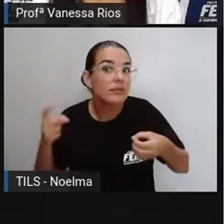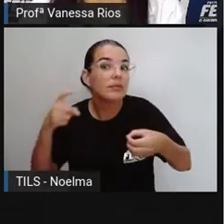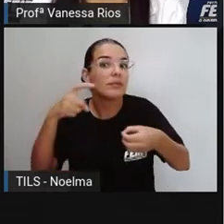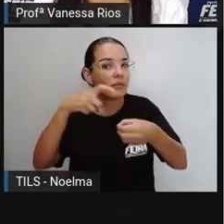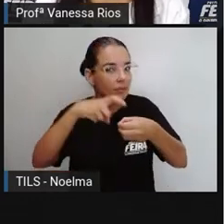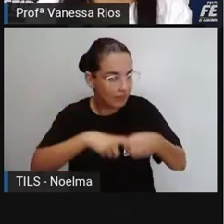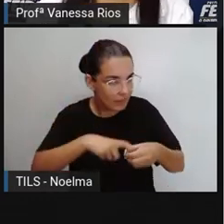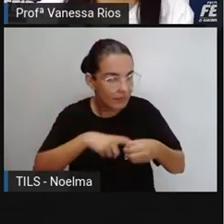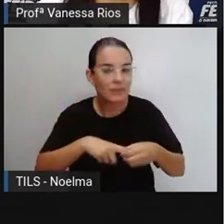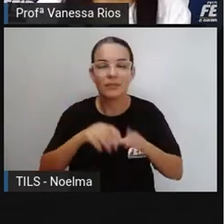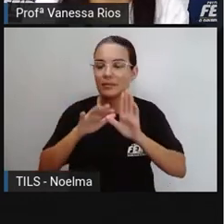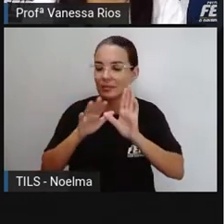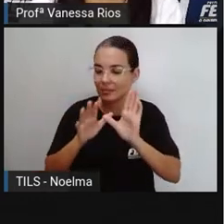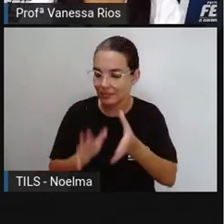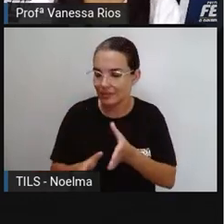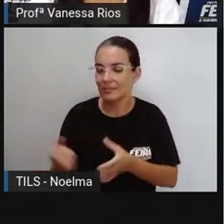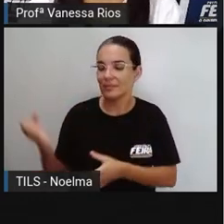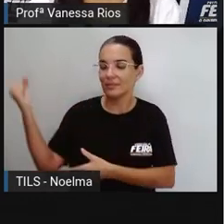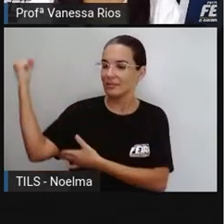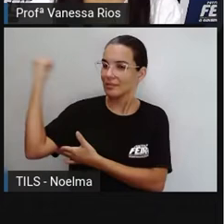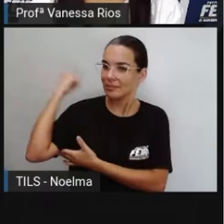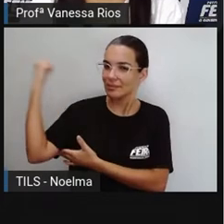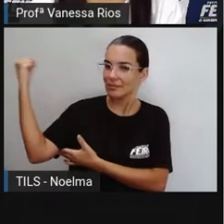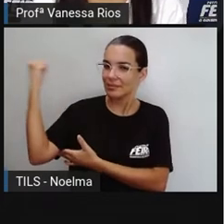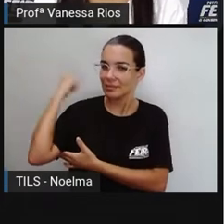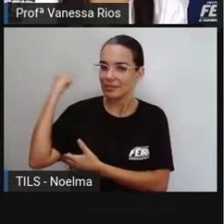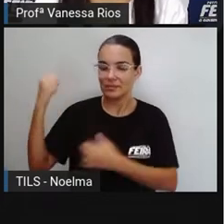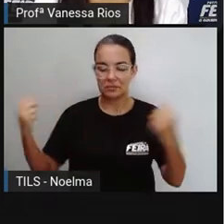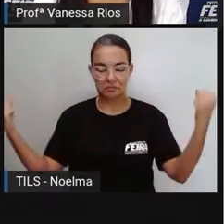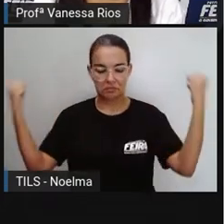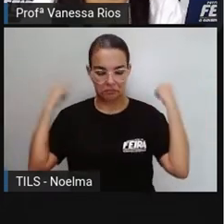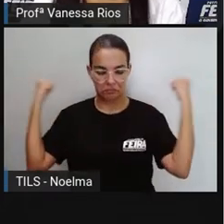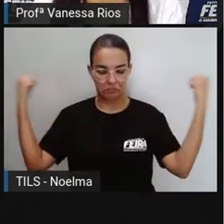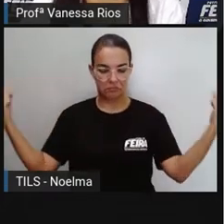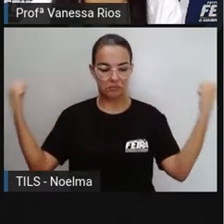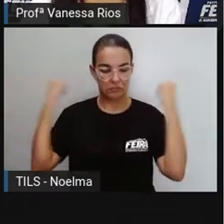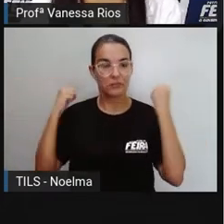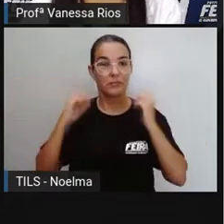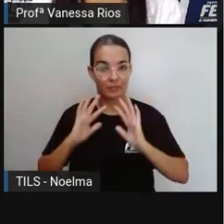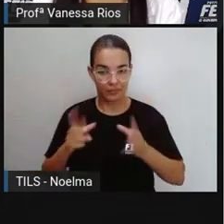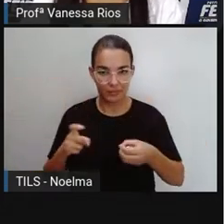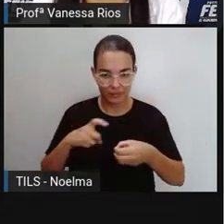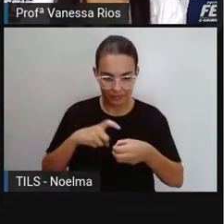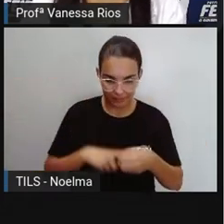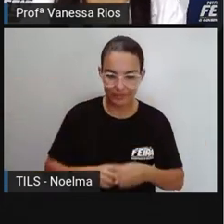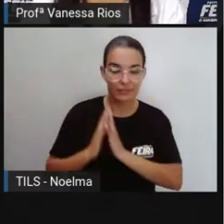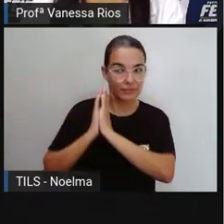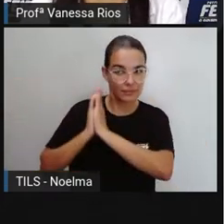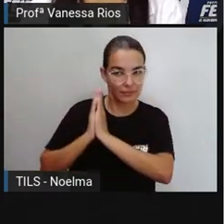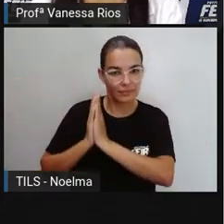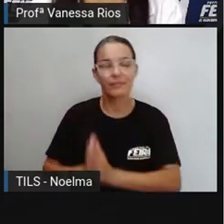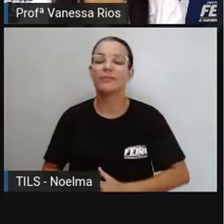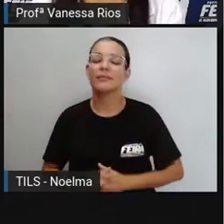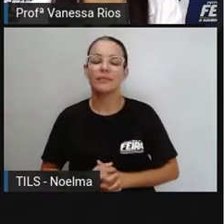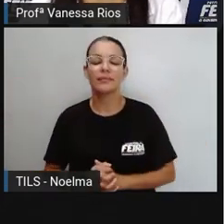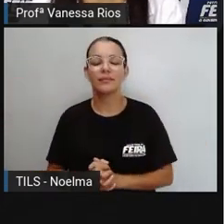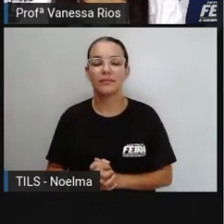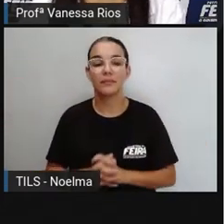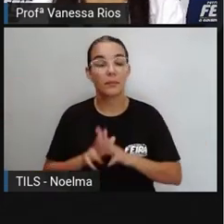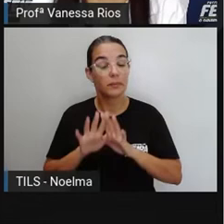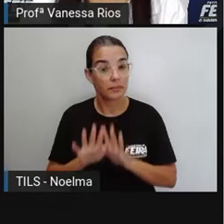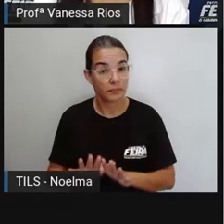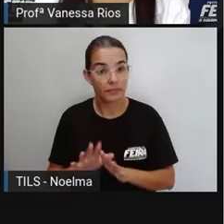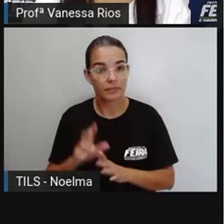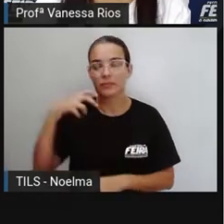às suas atividades de exercícios, de atividades físicas cotidianas. Mas, assim,